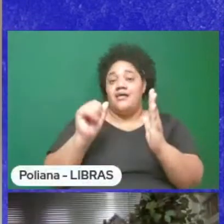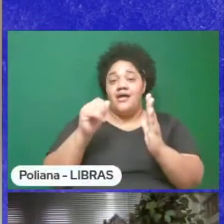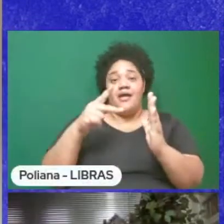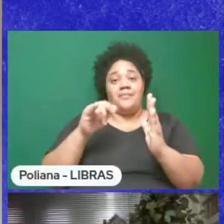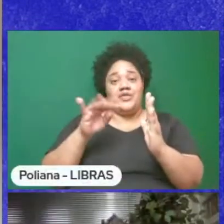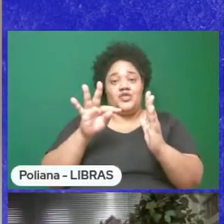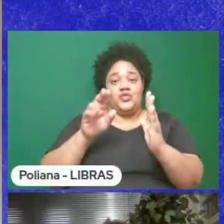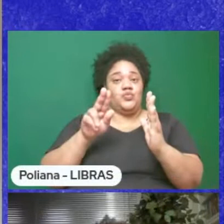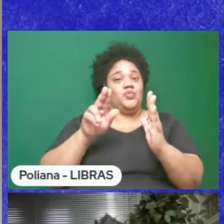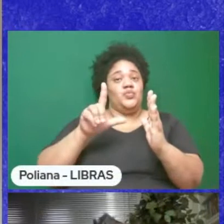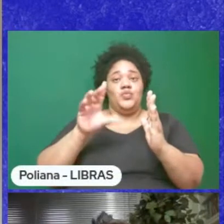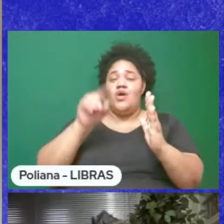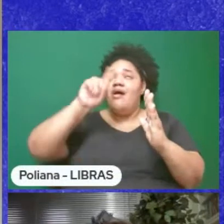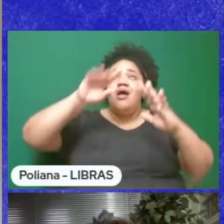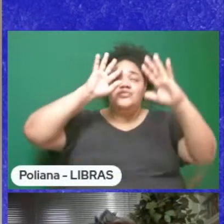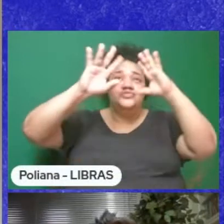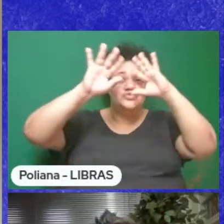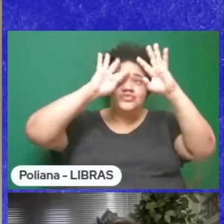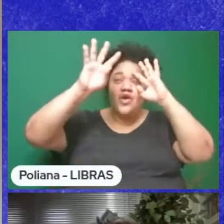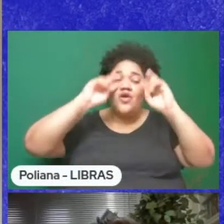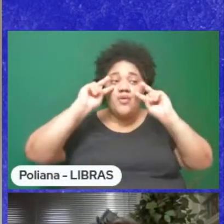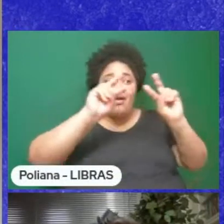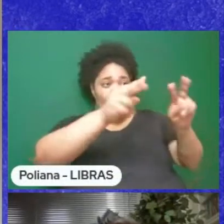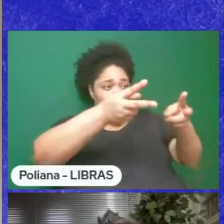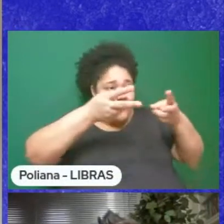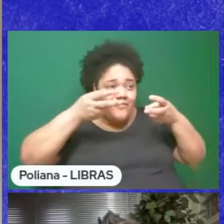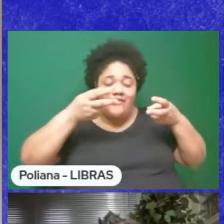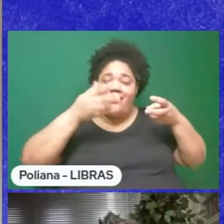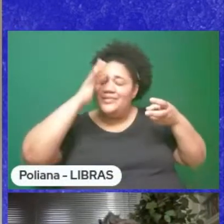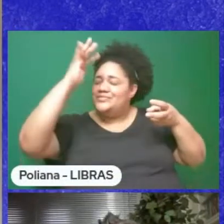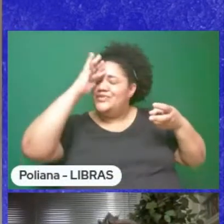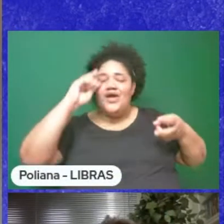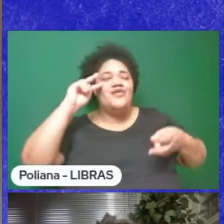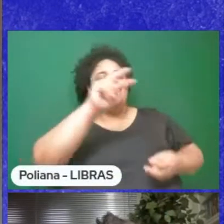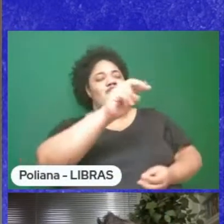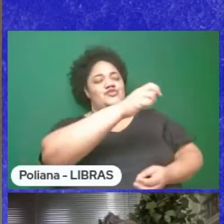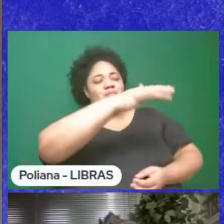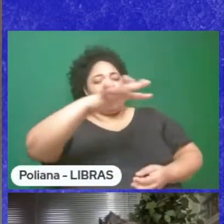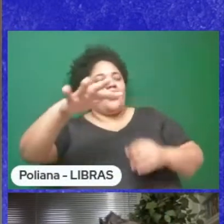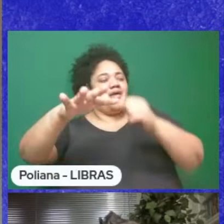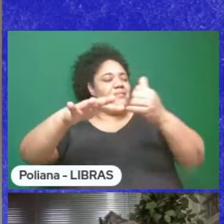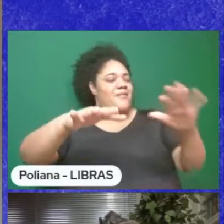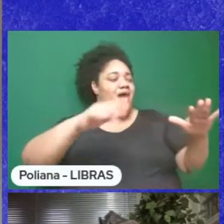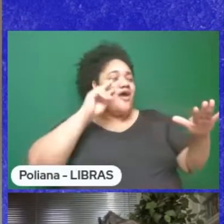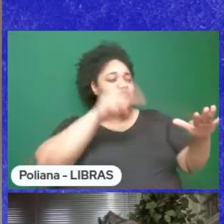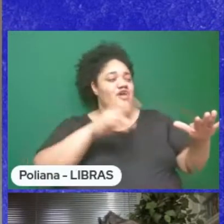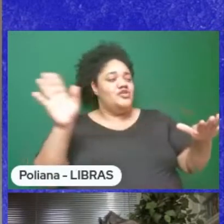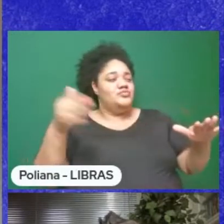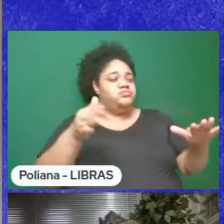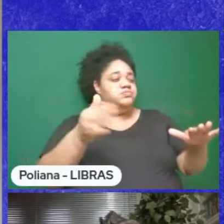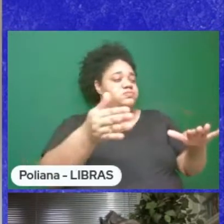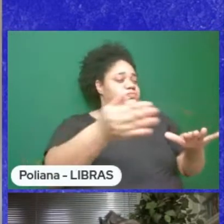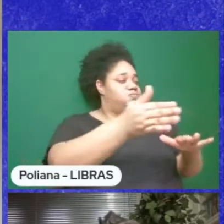são sonhos. Eu vejo isso lá. Toda vez que eu vou naquele lugar, eu vejo o mar. Eu vejo as baleias passando. Eu vejo tudo. E eu queria que as